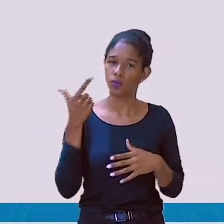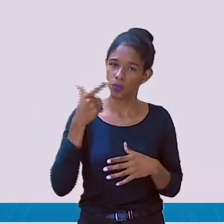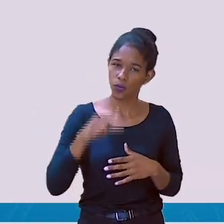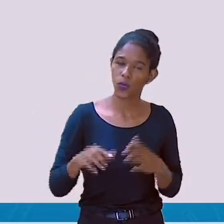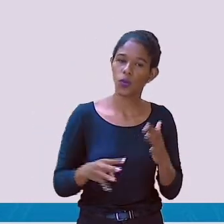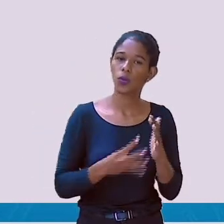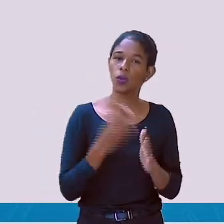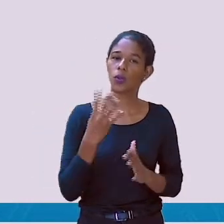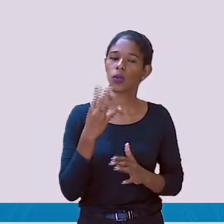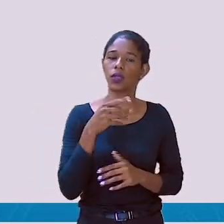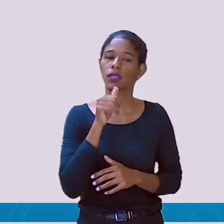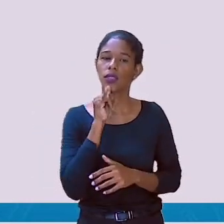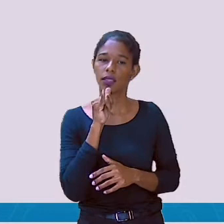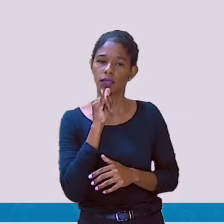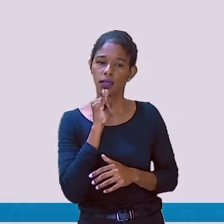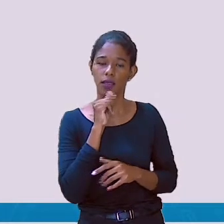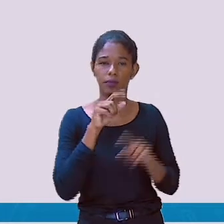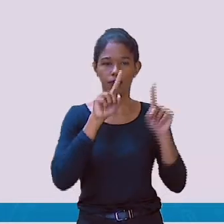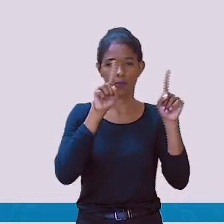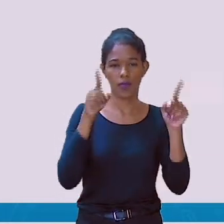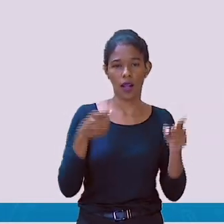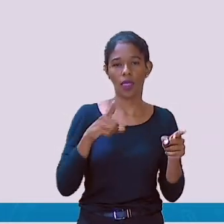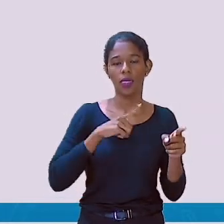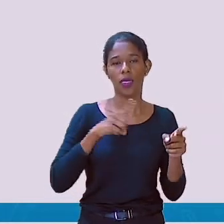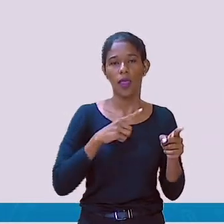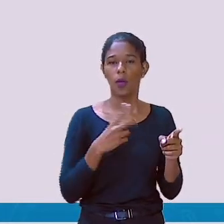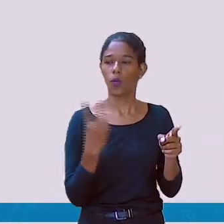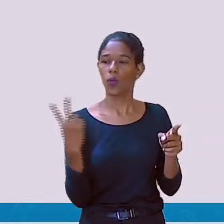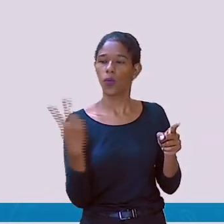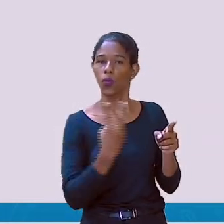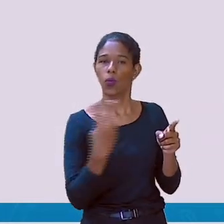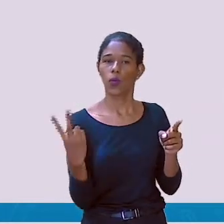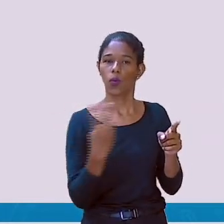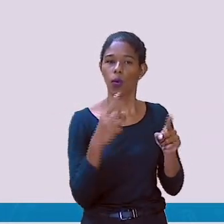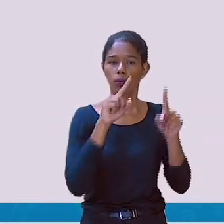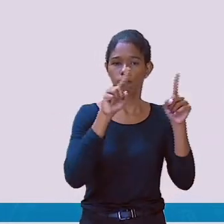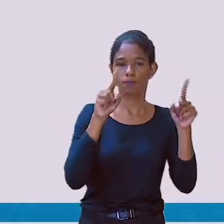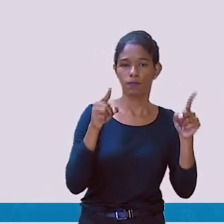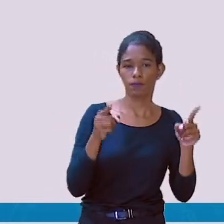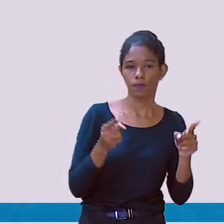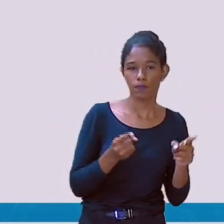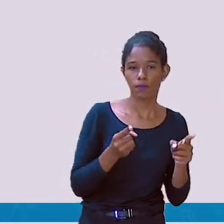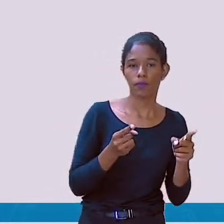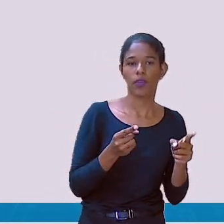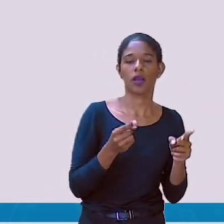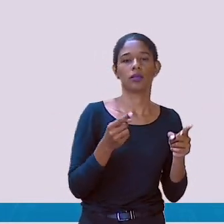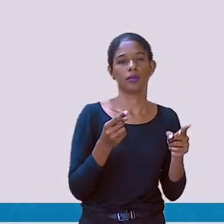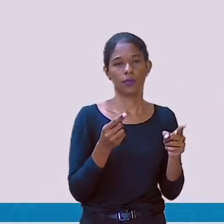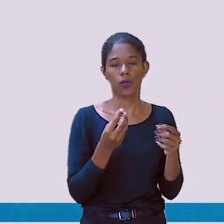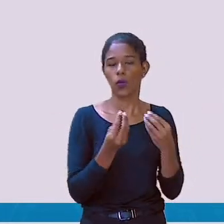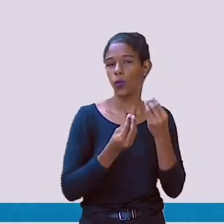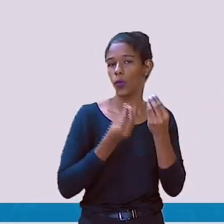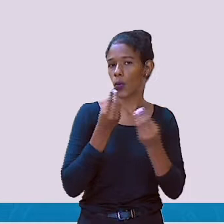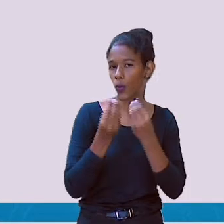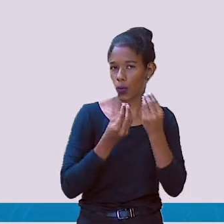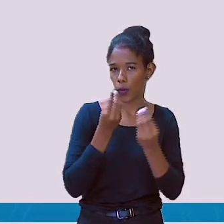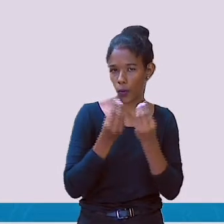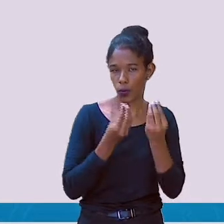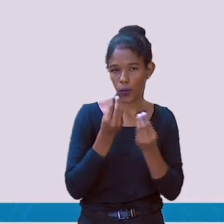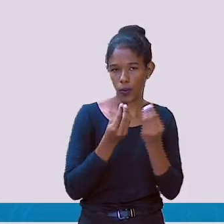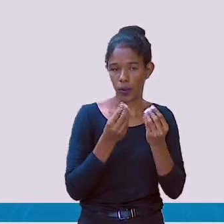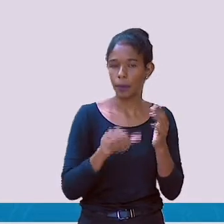aqui, veja que aqui eu tenho dois monômios, né? Um monômio que vai multiplicar os dois monômios. Então, vamos resolver a